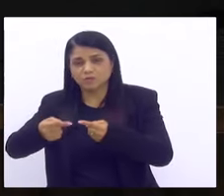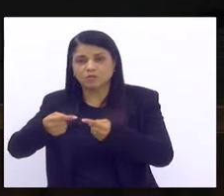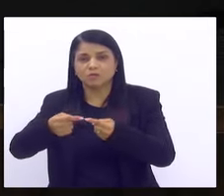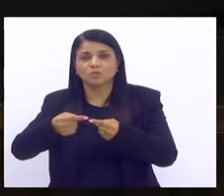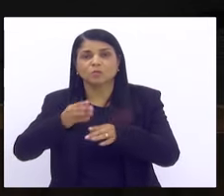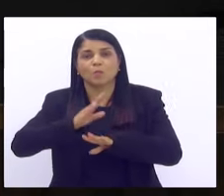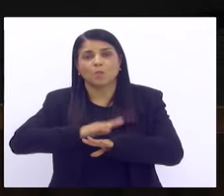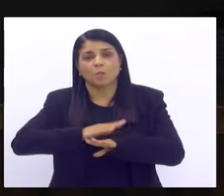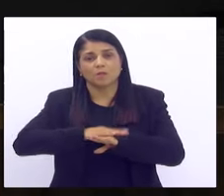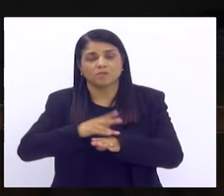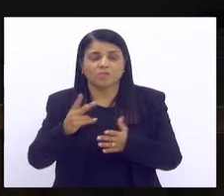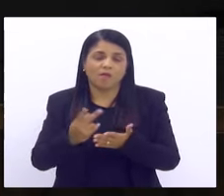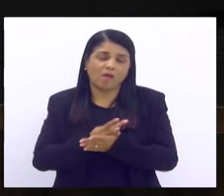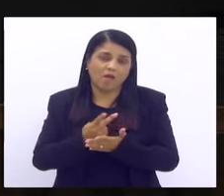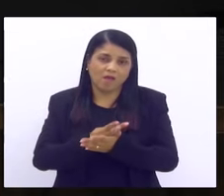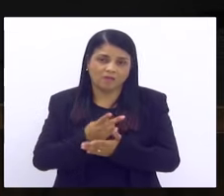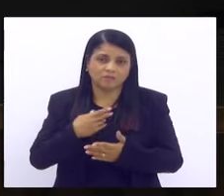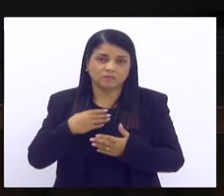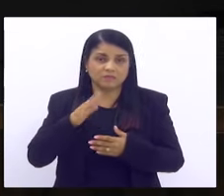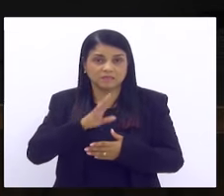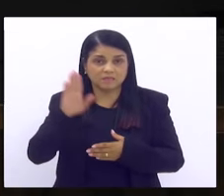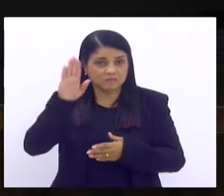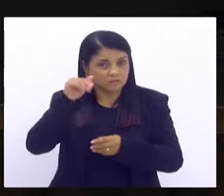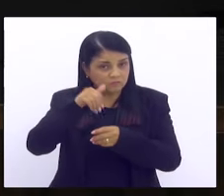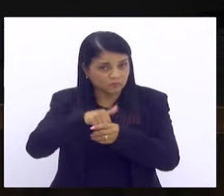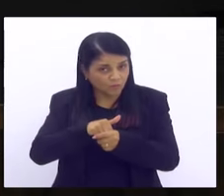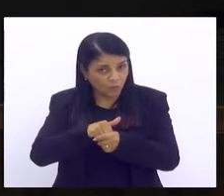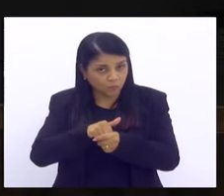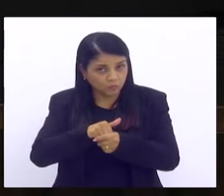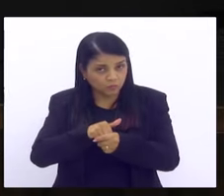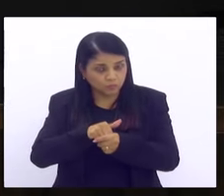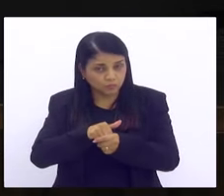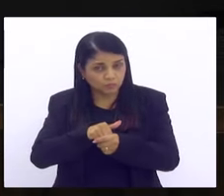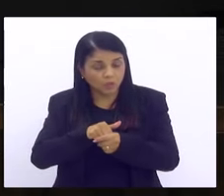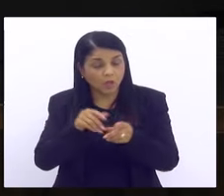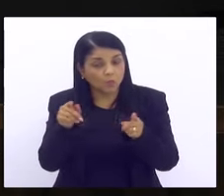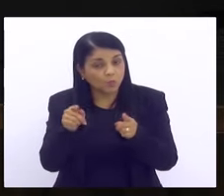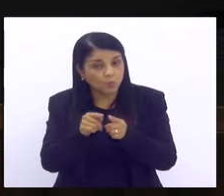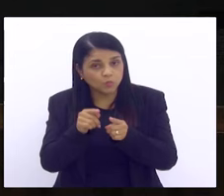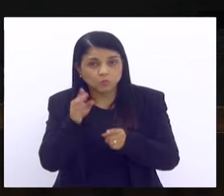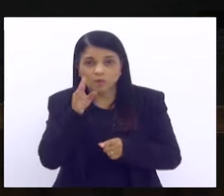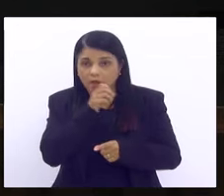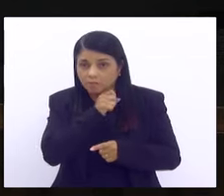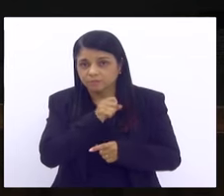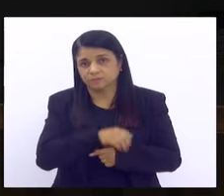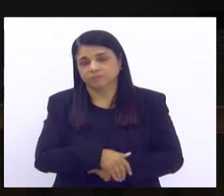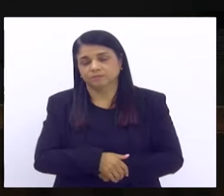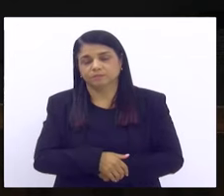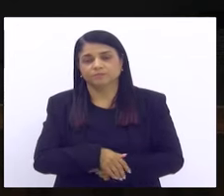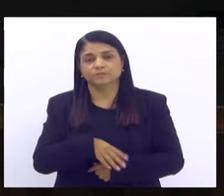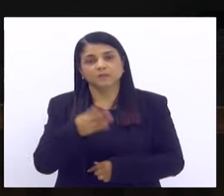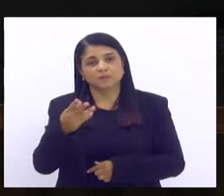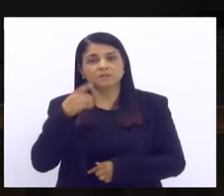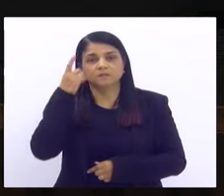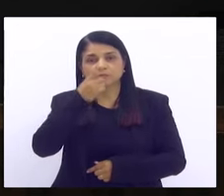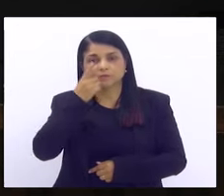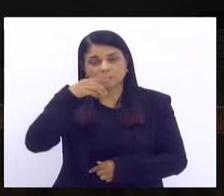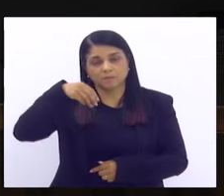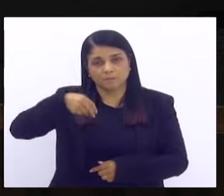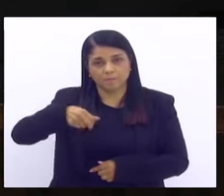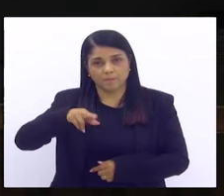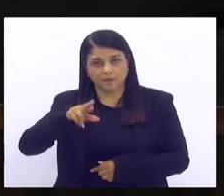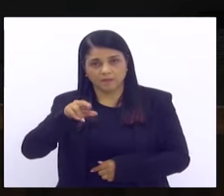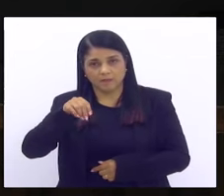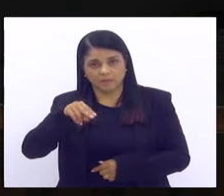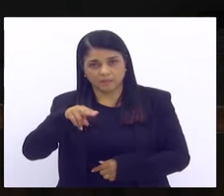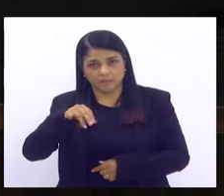voto, que não é o caso. A declaração de voto, ela é curta, breve. Deputada Marina, para declarar voto no